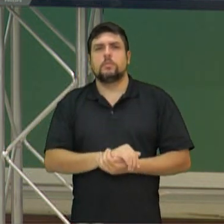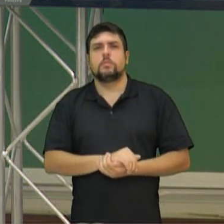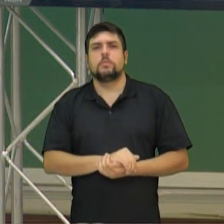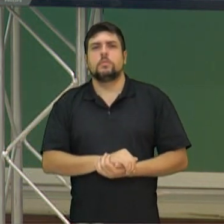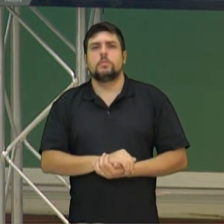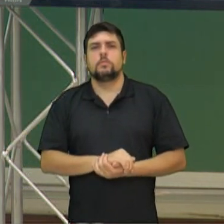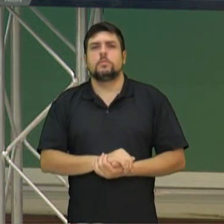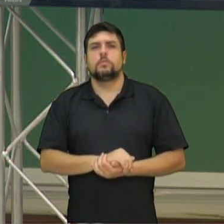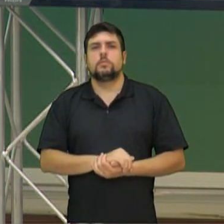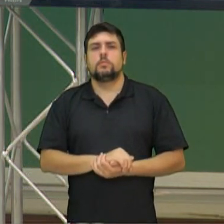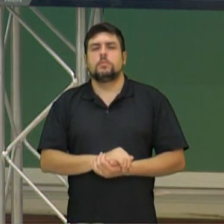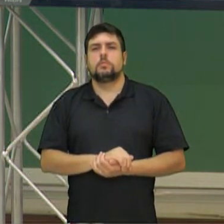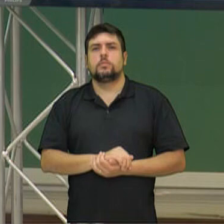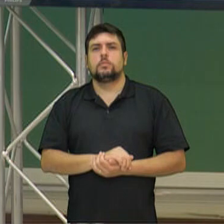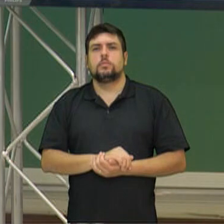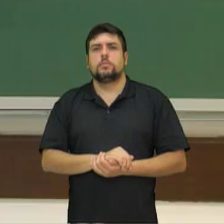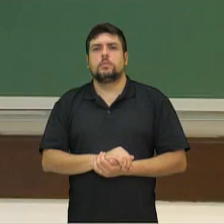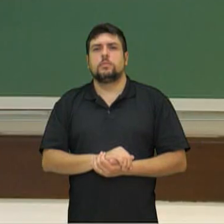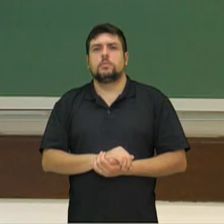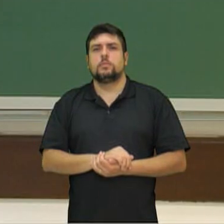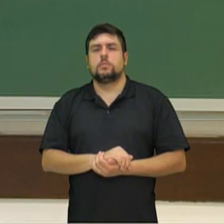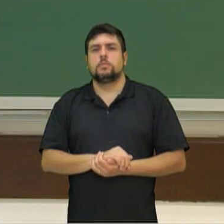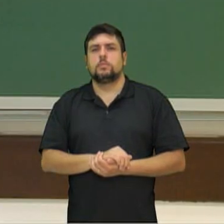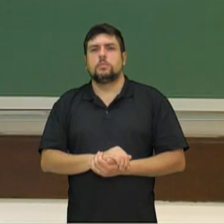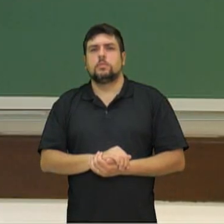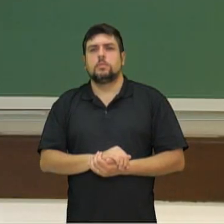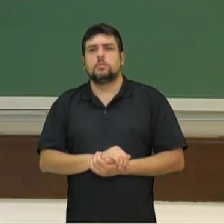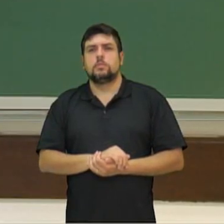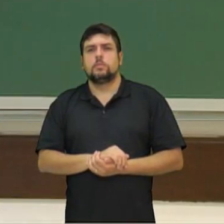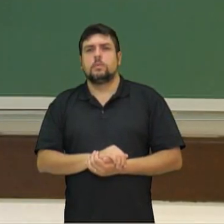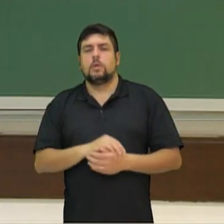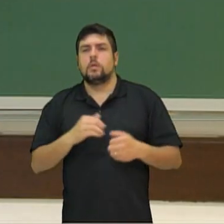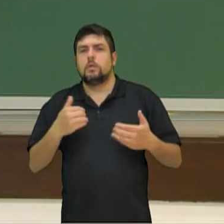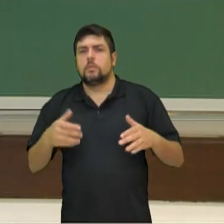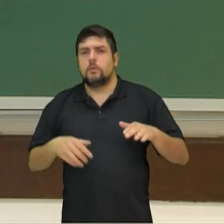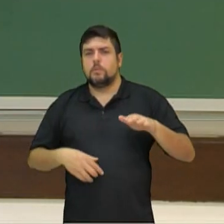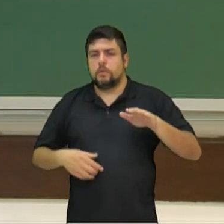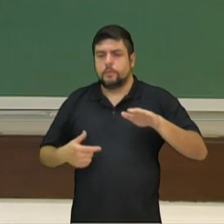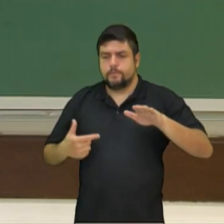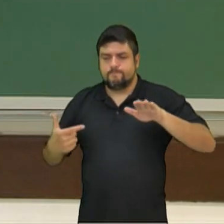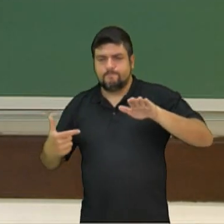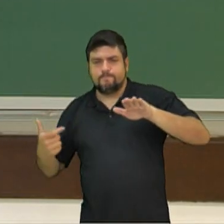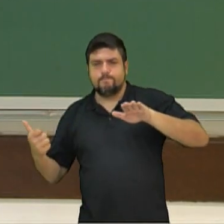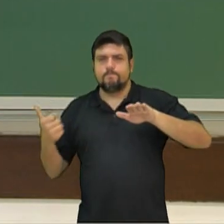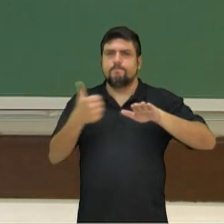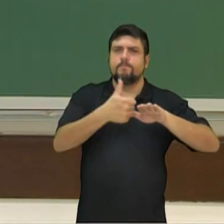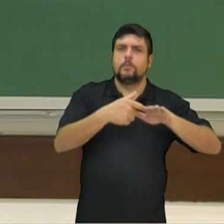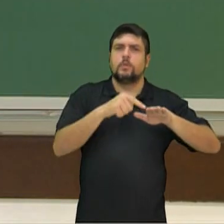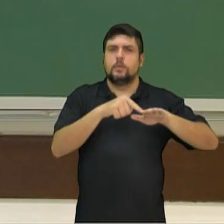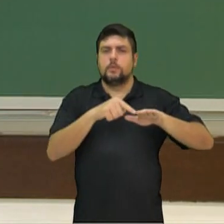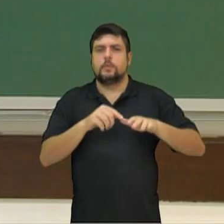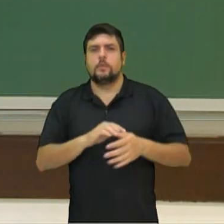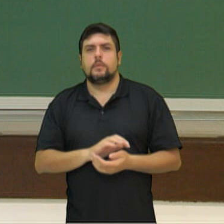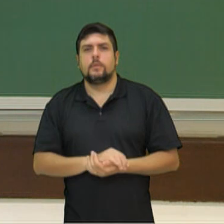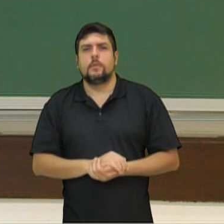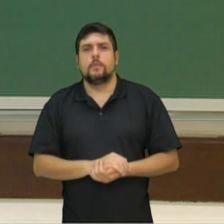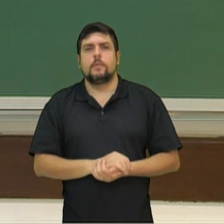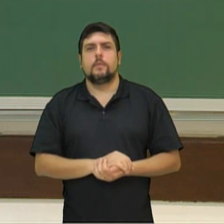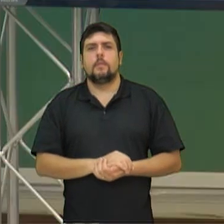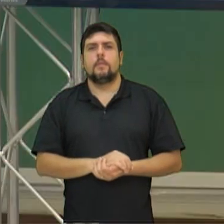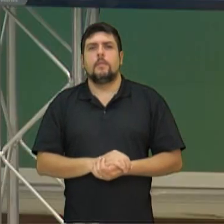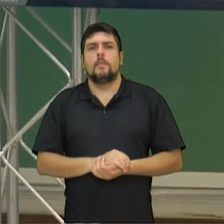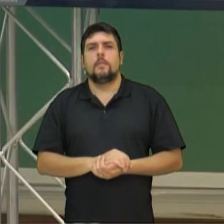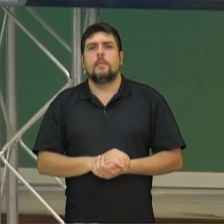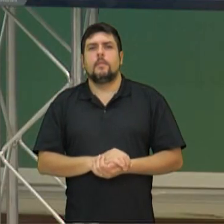você quer dar o comparativo de inferioridade, ao invés do more, você coloca o less, ok? Beleza, então olha